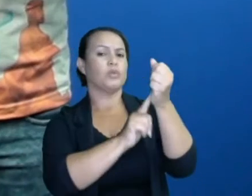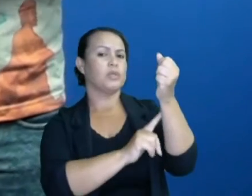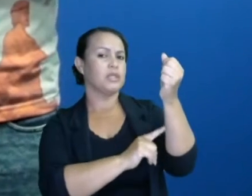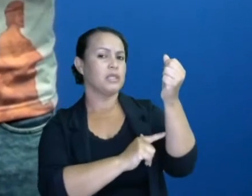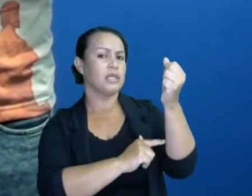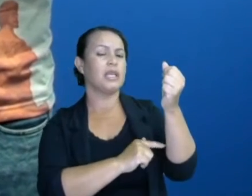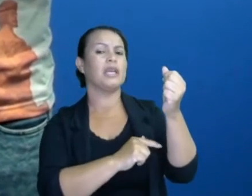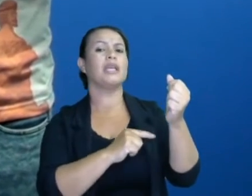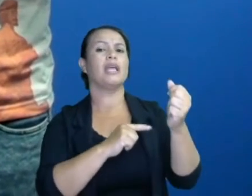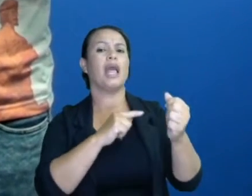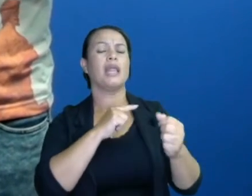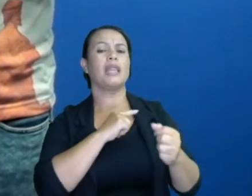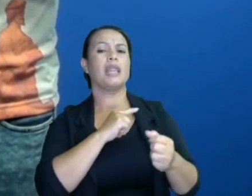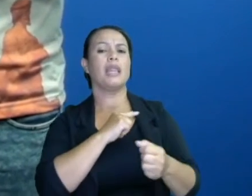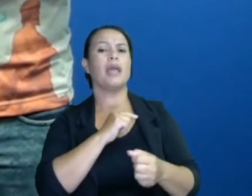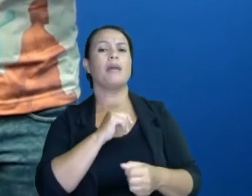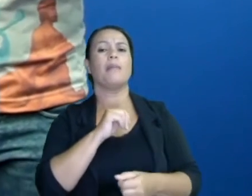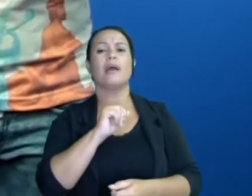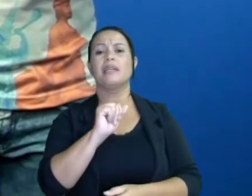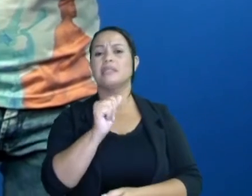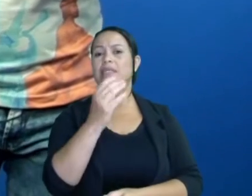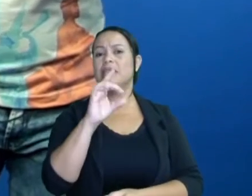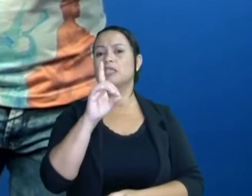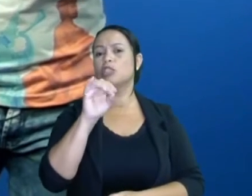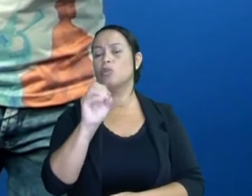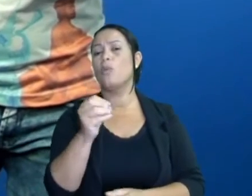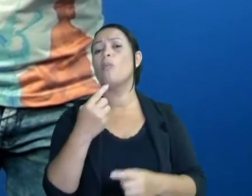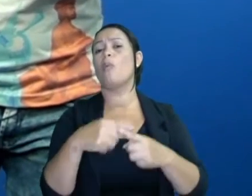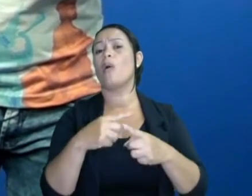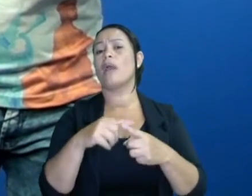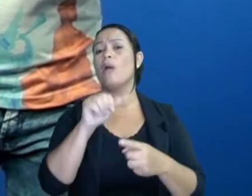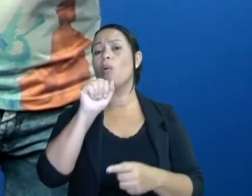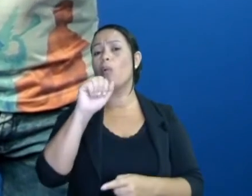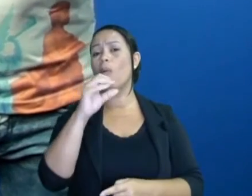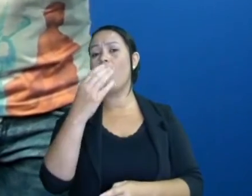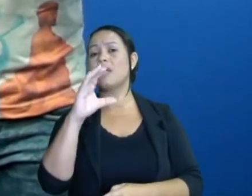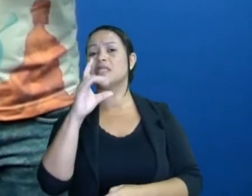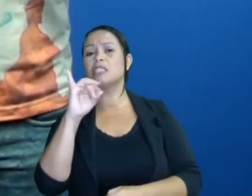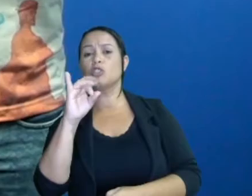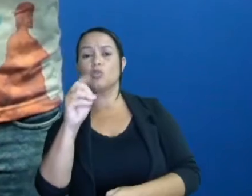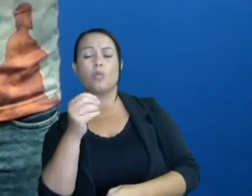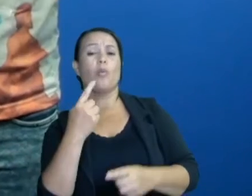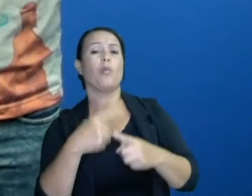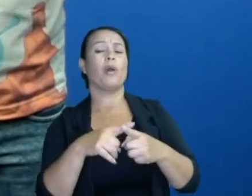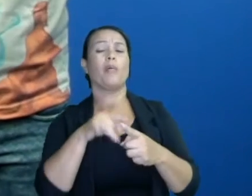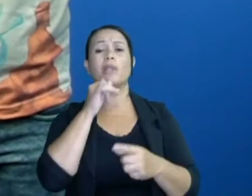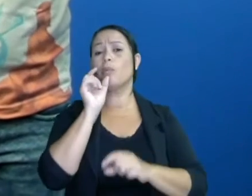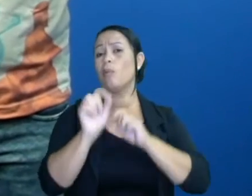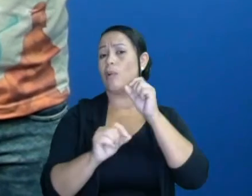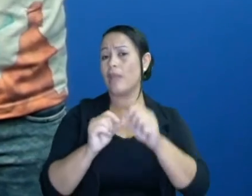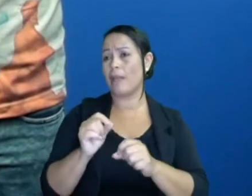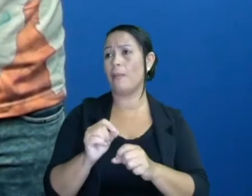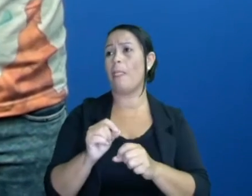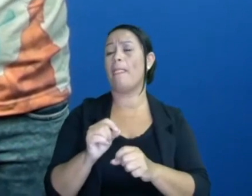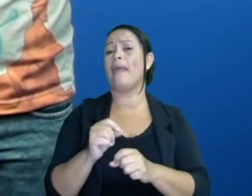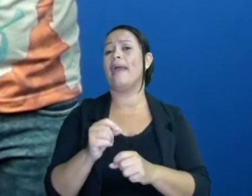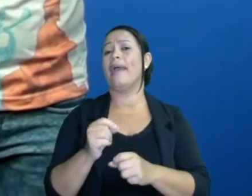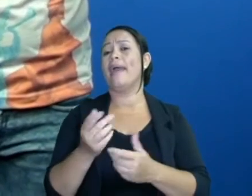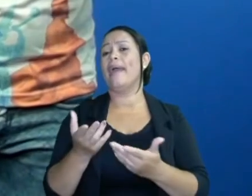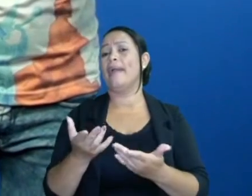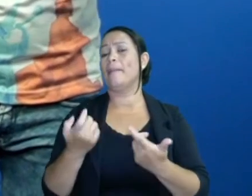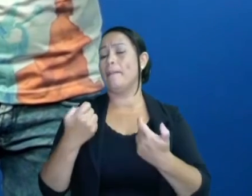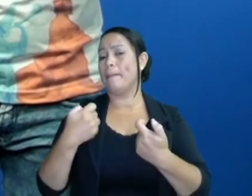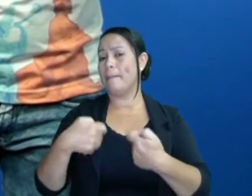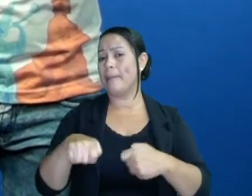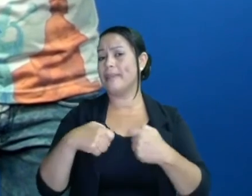o nível do outro gás, do gás carbônico, está se elevando, porque ele não está sendo entregue como deveria ser,